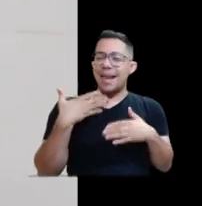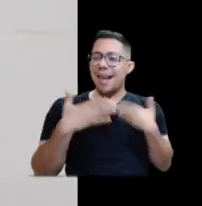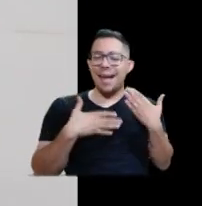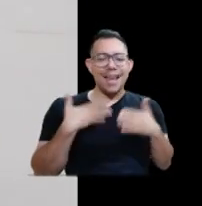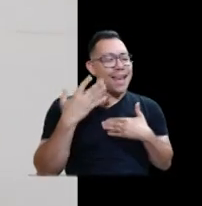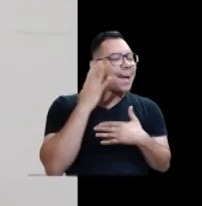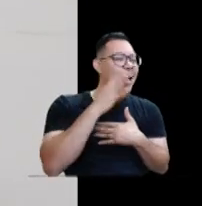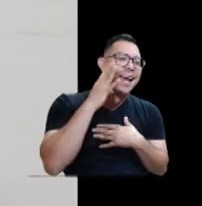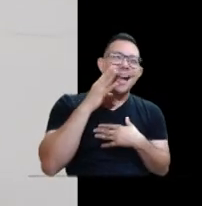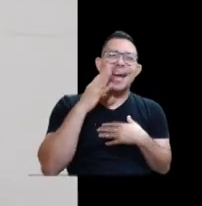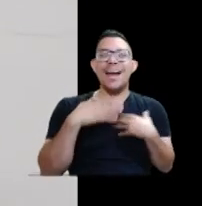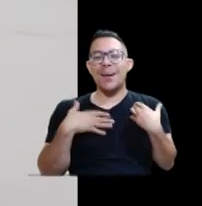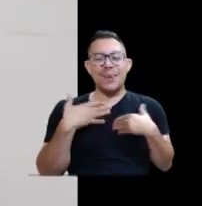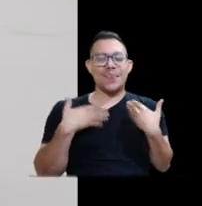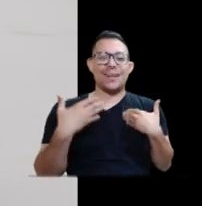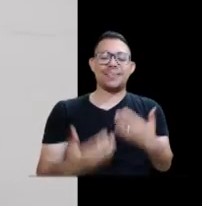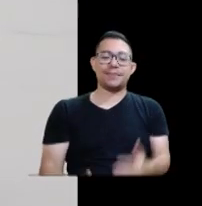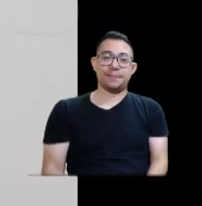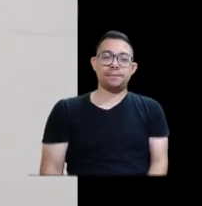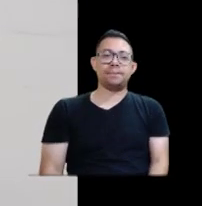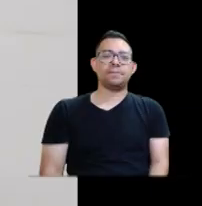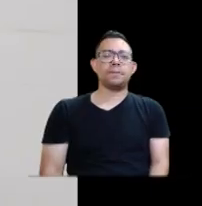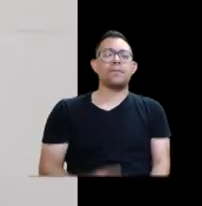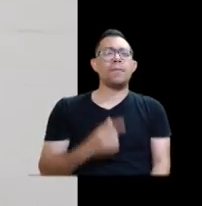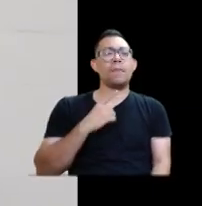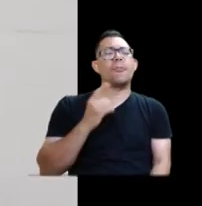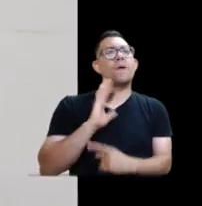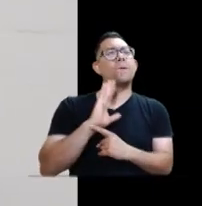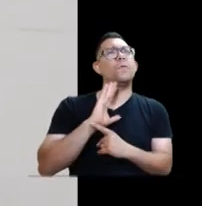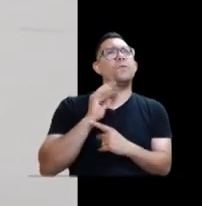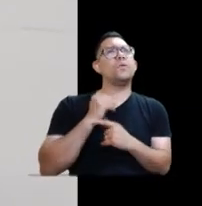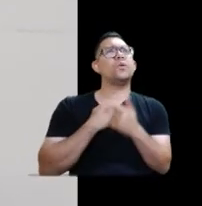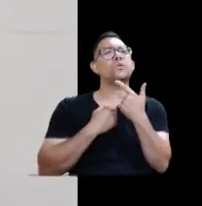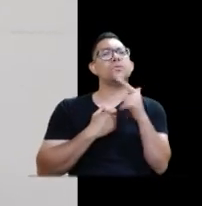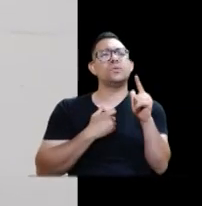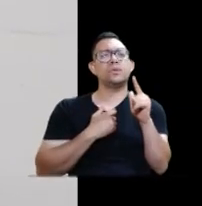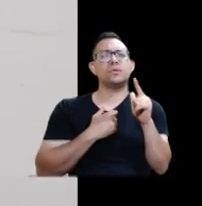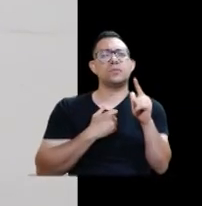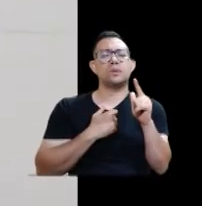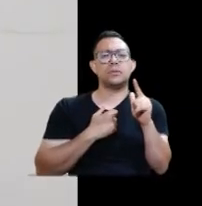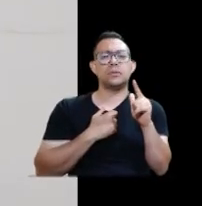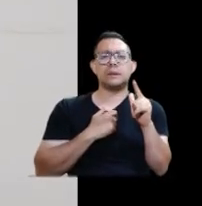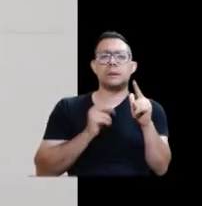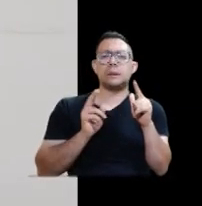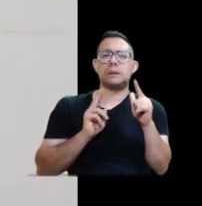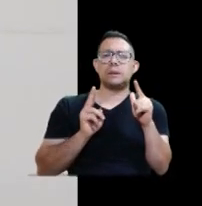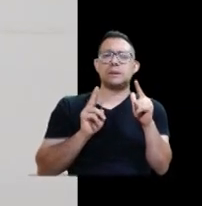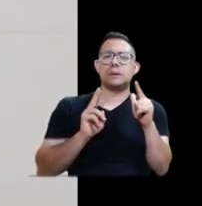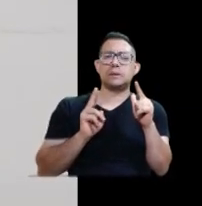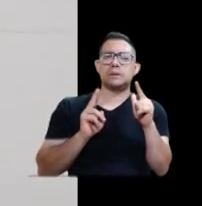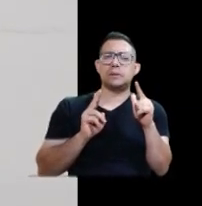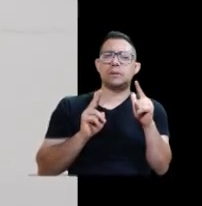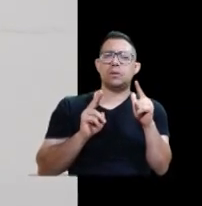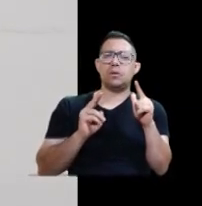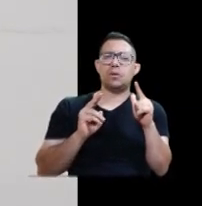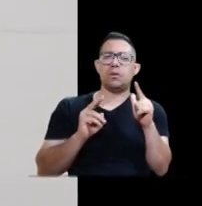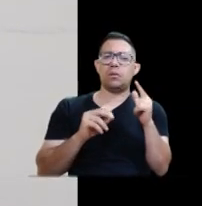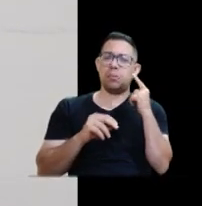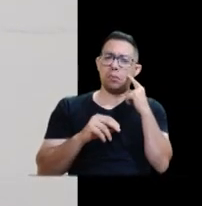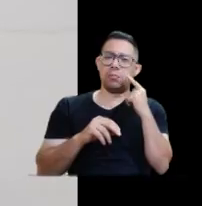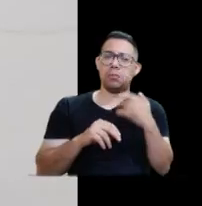eu assistia e cada vez era uma surpresa instigante. Nossa, super legal. Teve um filme também